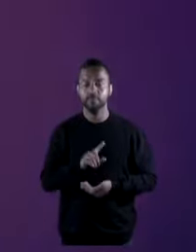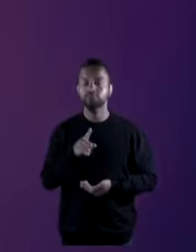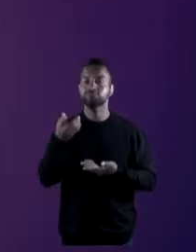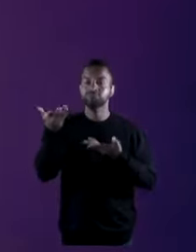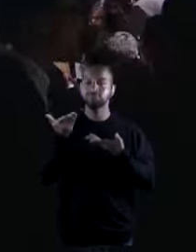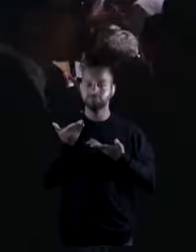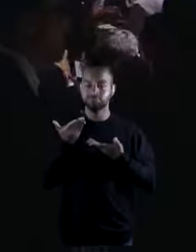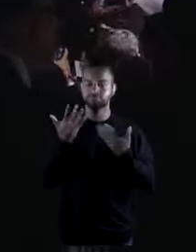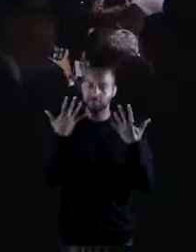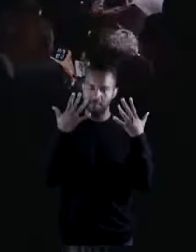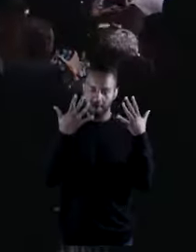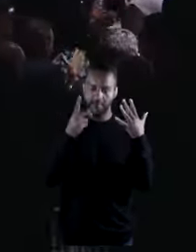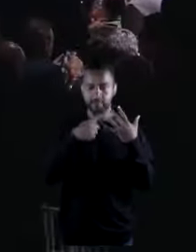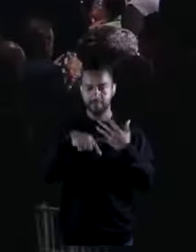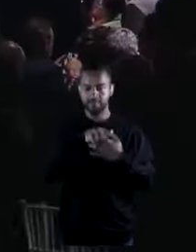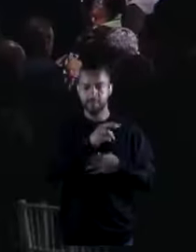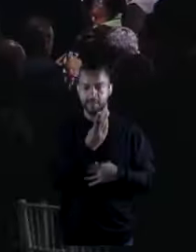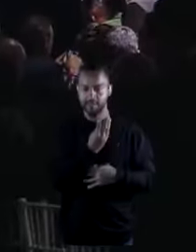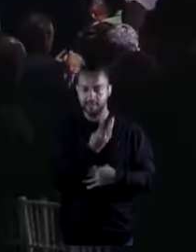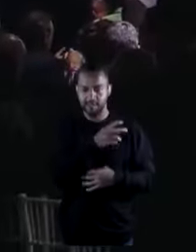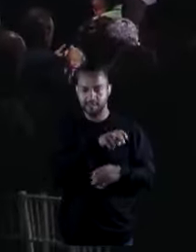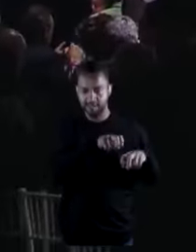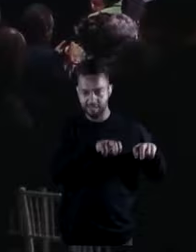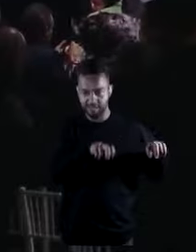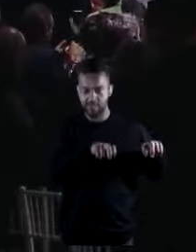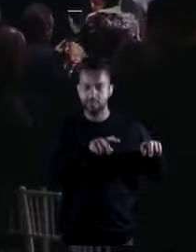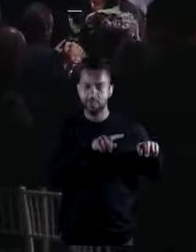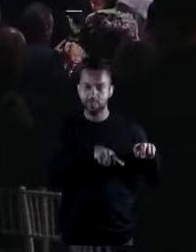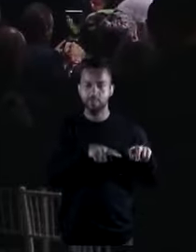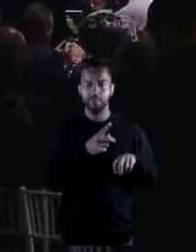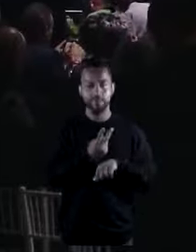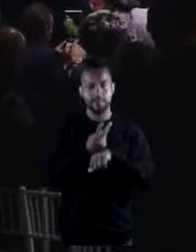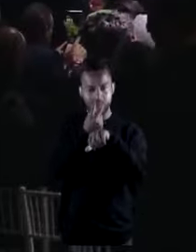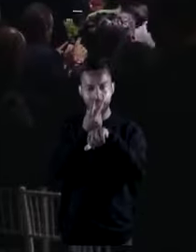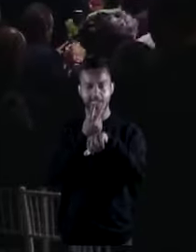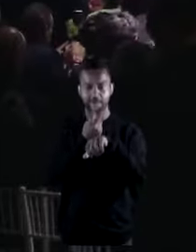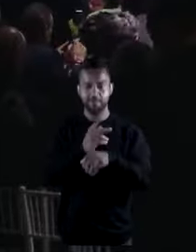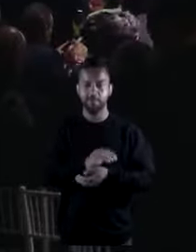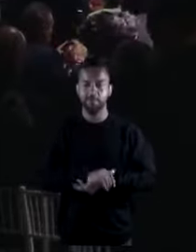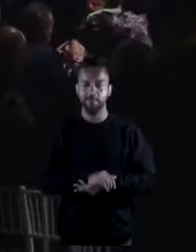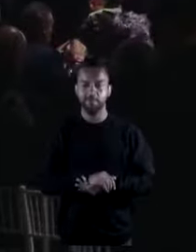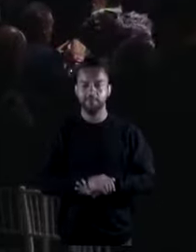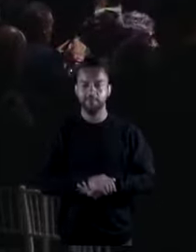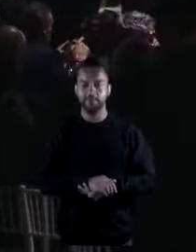Recebendo parabéns do nosso trio. E o prêmio, por favor.